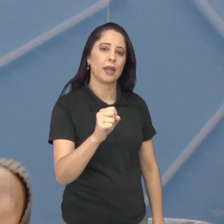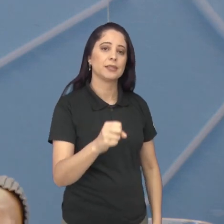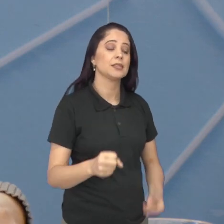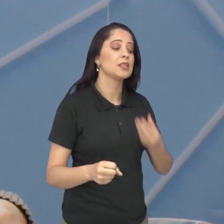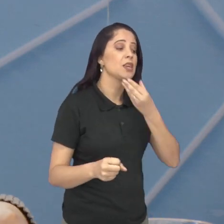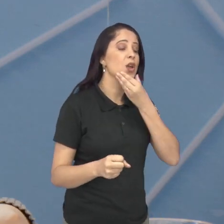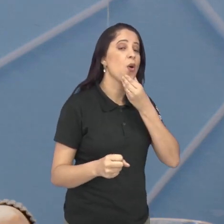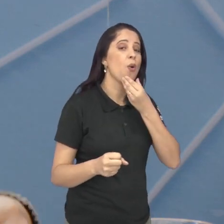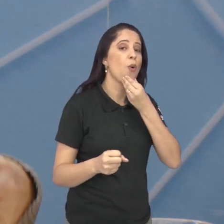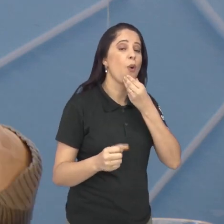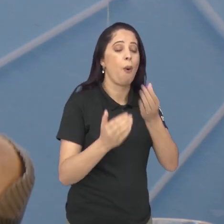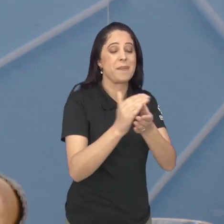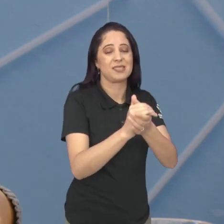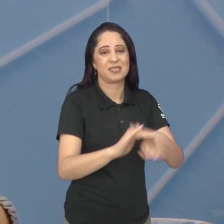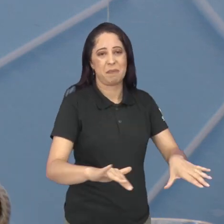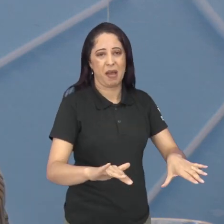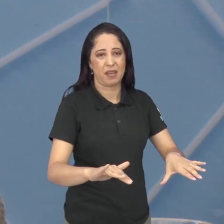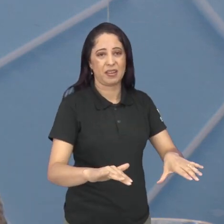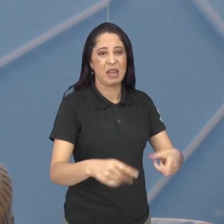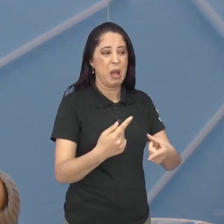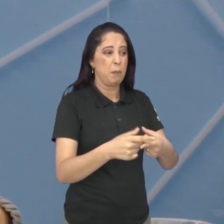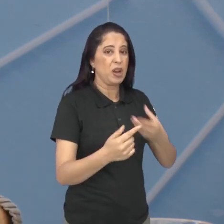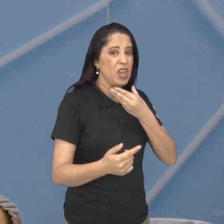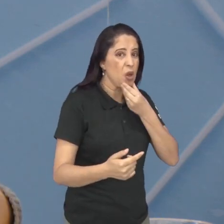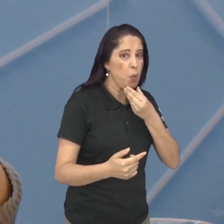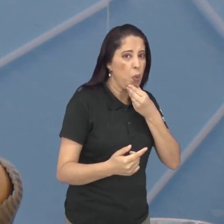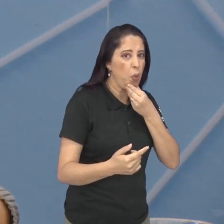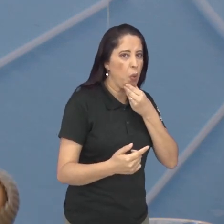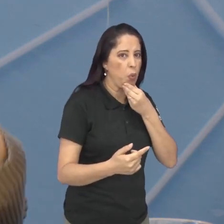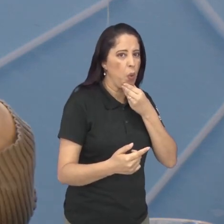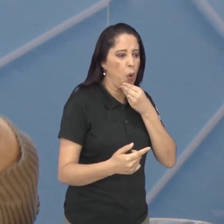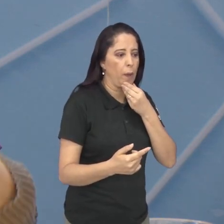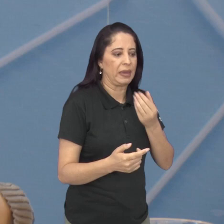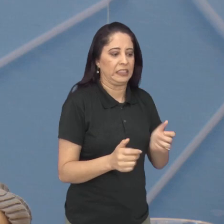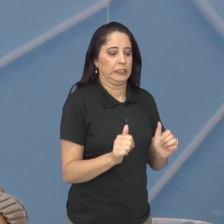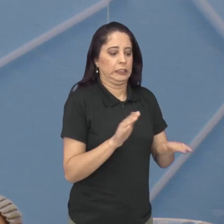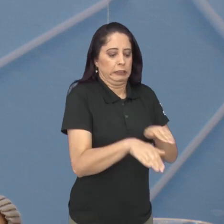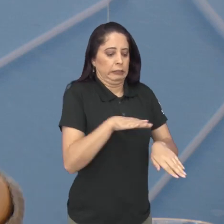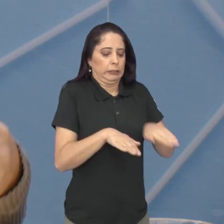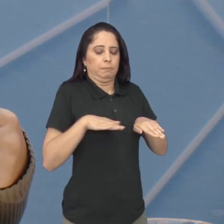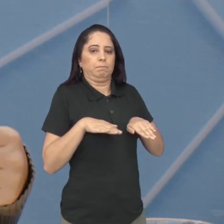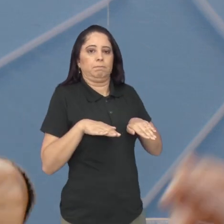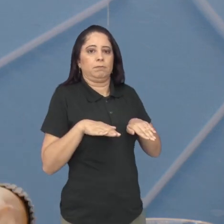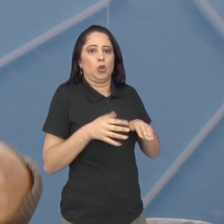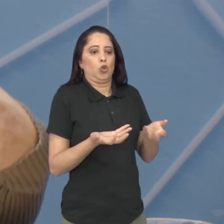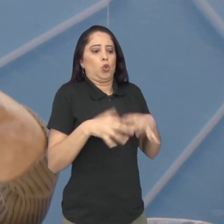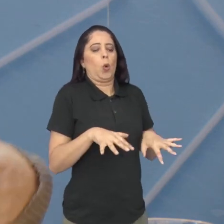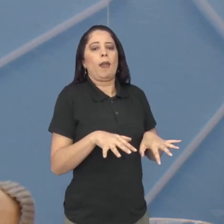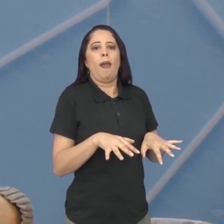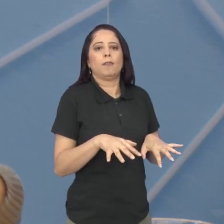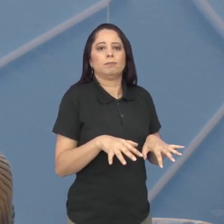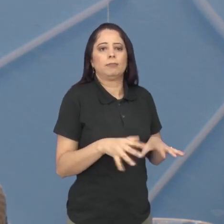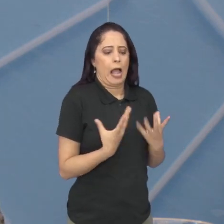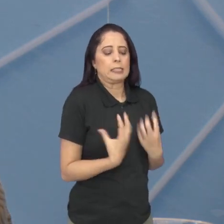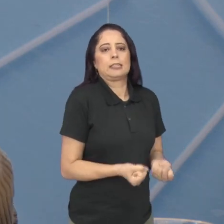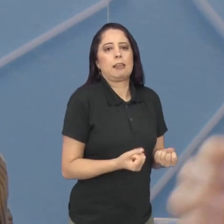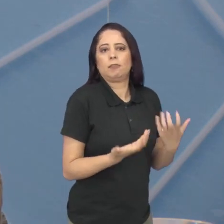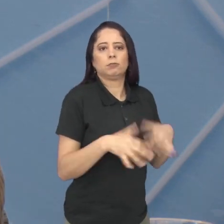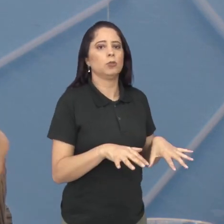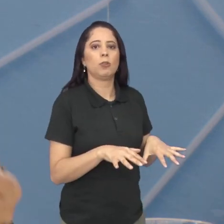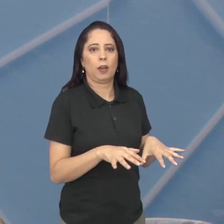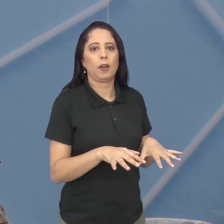que os pais abandonem, até porque os pais, eles negam mais, eles têm mais resistência em buscar ajuda, e quando eles buscam ajuda, eles têm